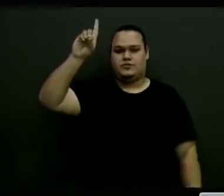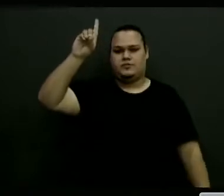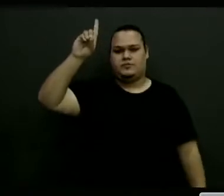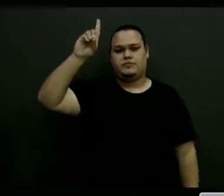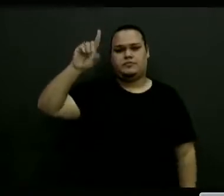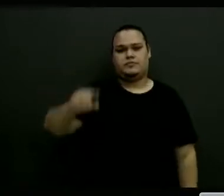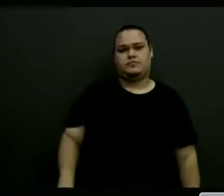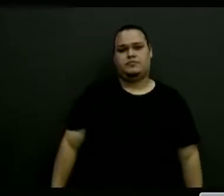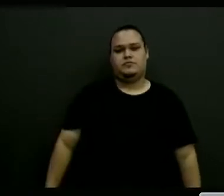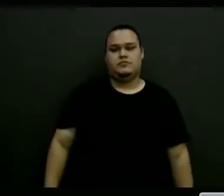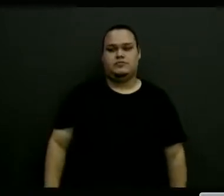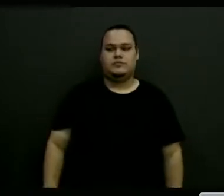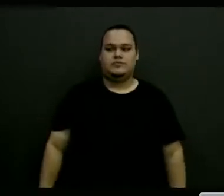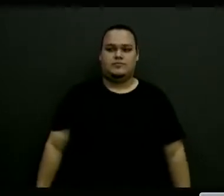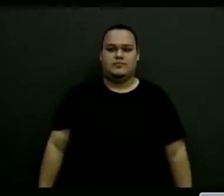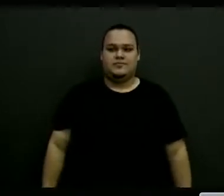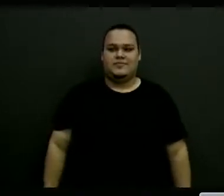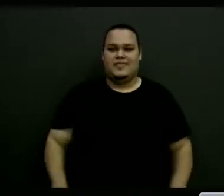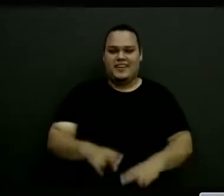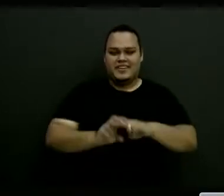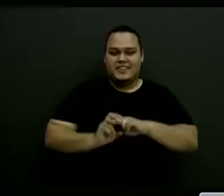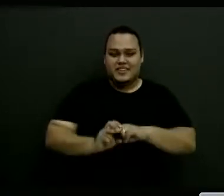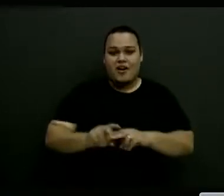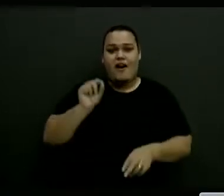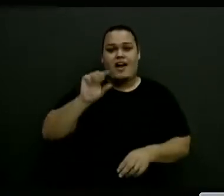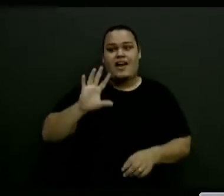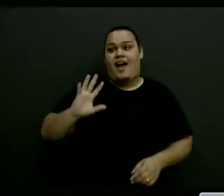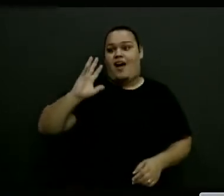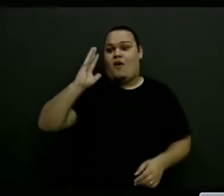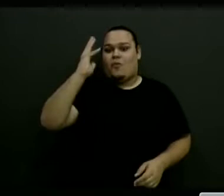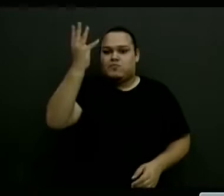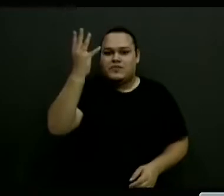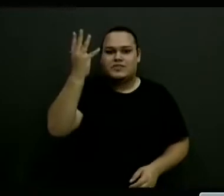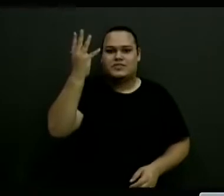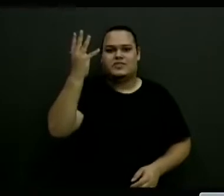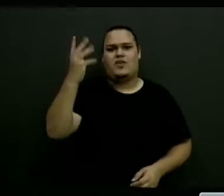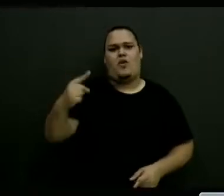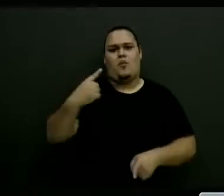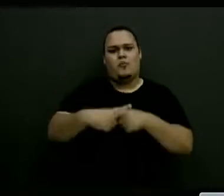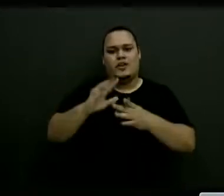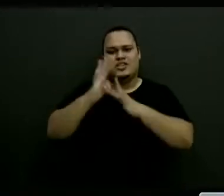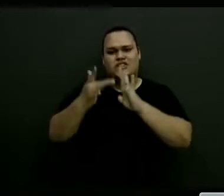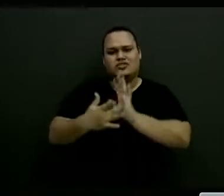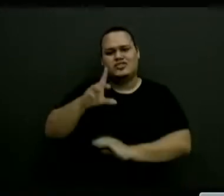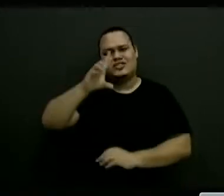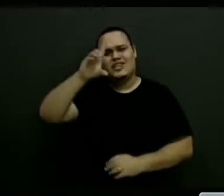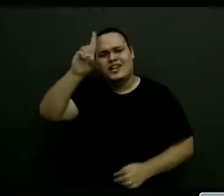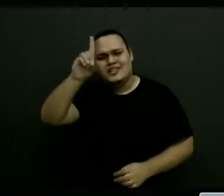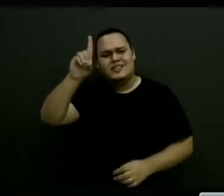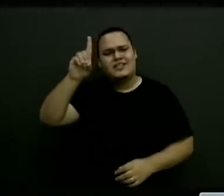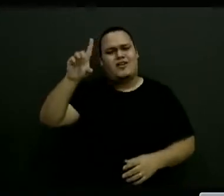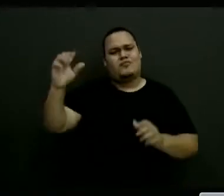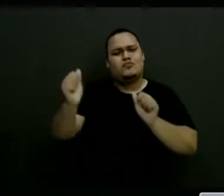Mas um outro ponto mais sobre a comunhão íntima de Jesus, em Lucas 22, de 41 a 46,